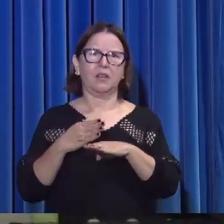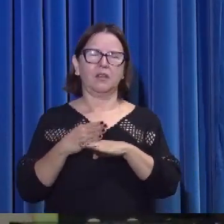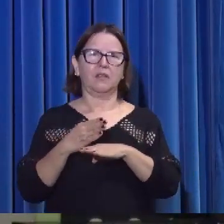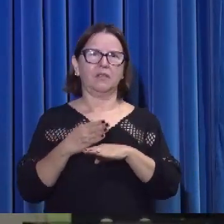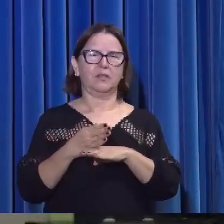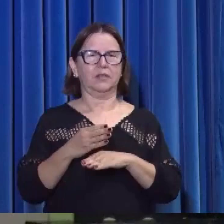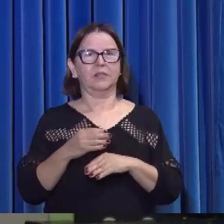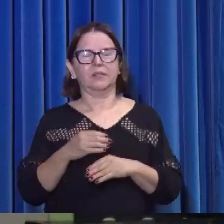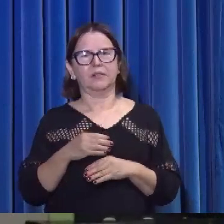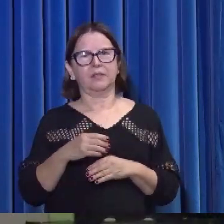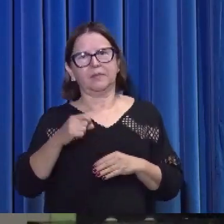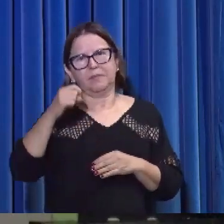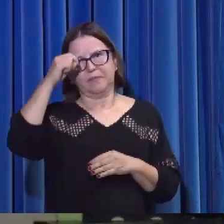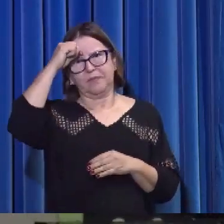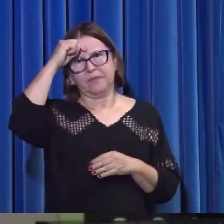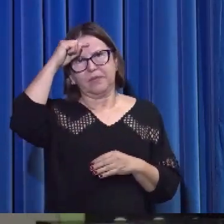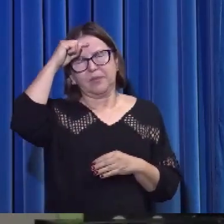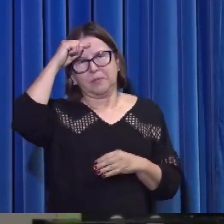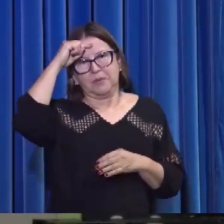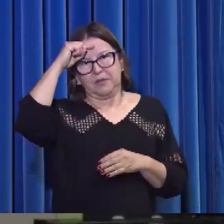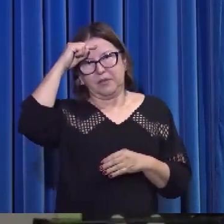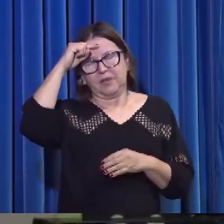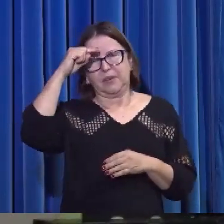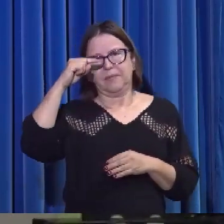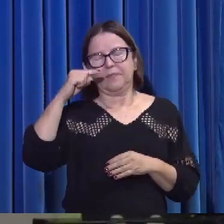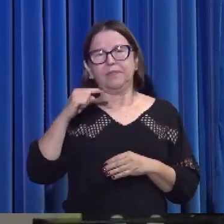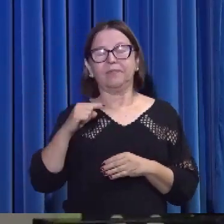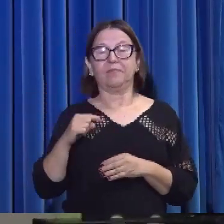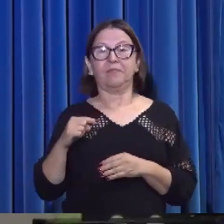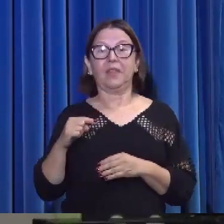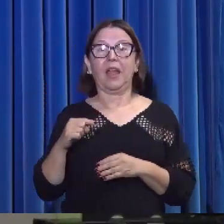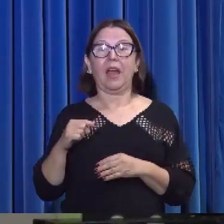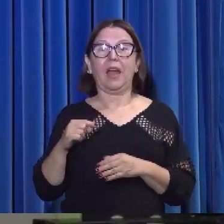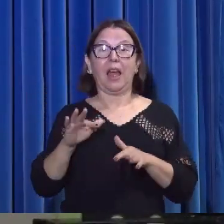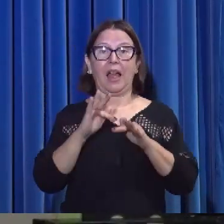E a família me chega e fala, ele não sabe do estado dele.